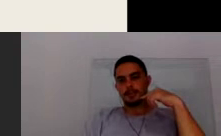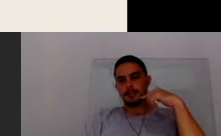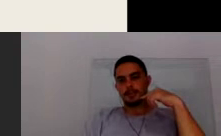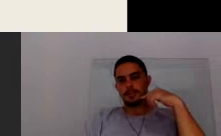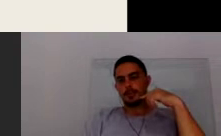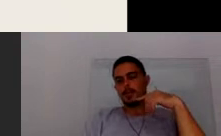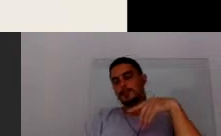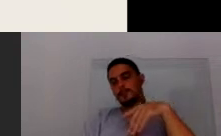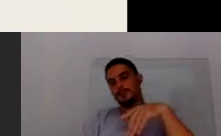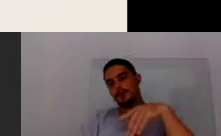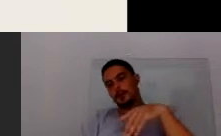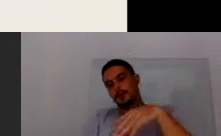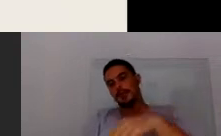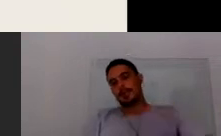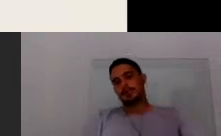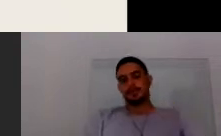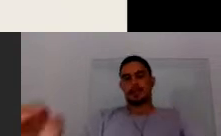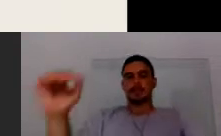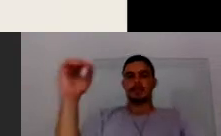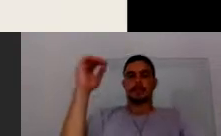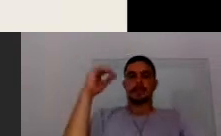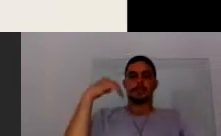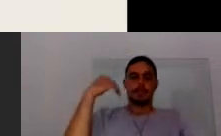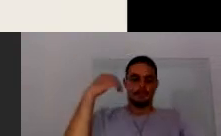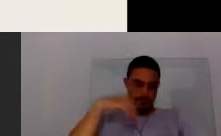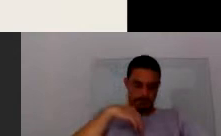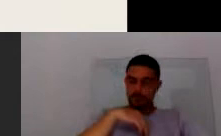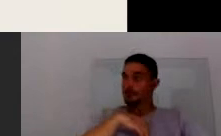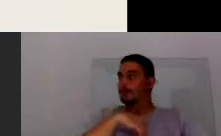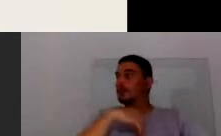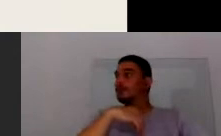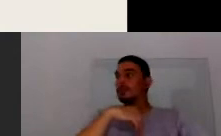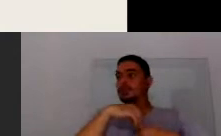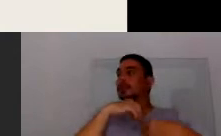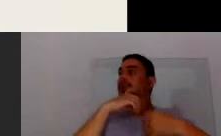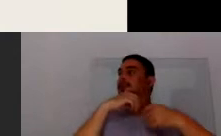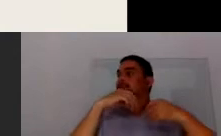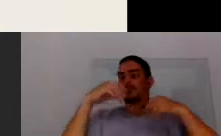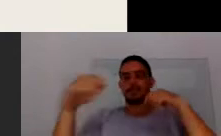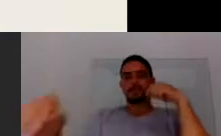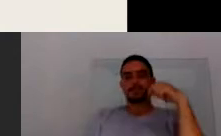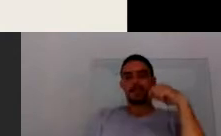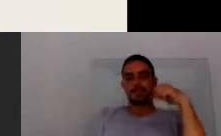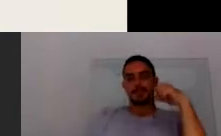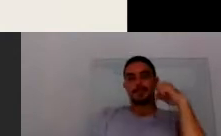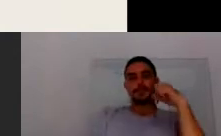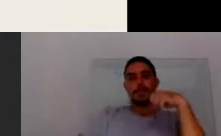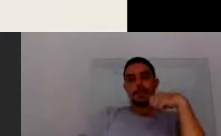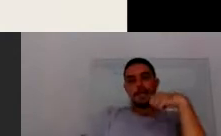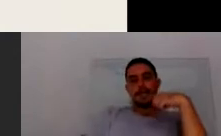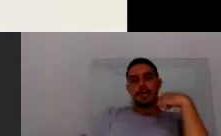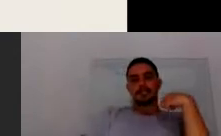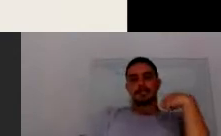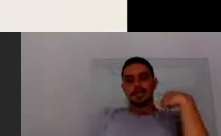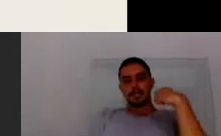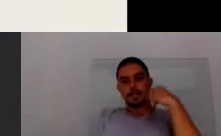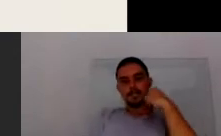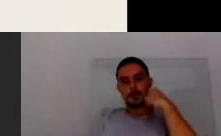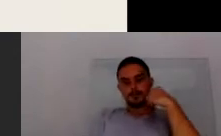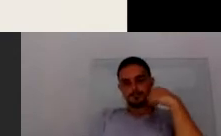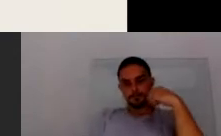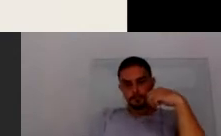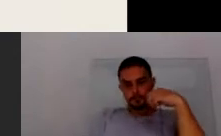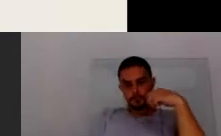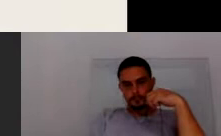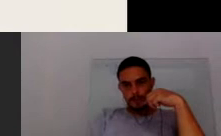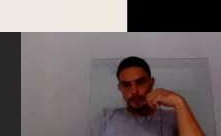sempre menor do que 5 milímetros por hora. Então quer dizer o quê? Quer dizer, vocês estão escutando o lixeiro aí, né? Tá passando aqui agora. Quer